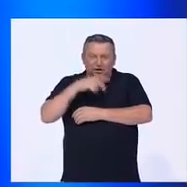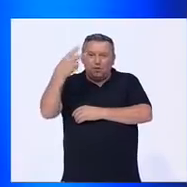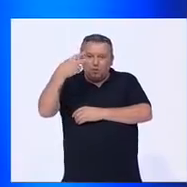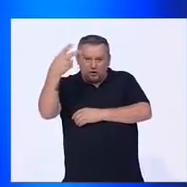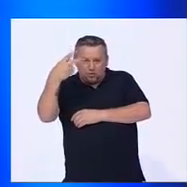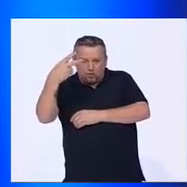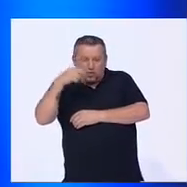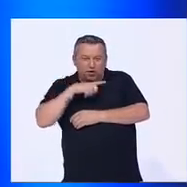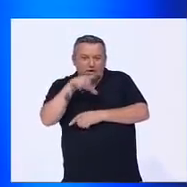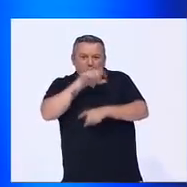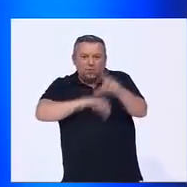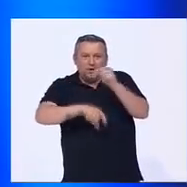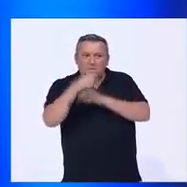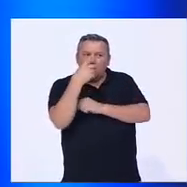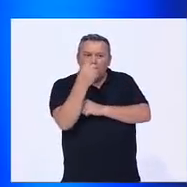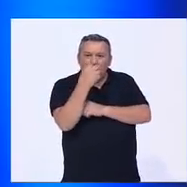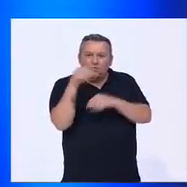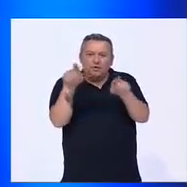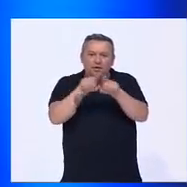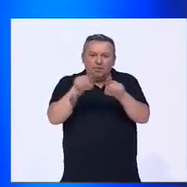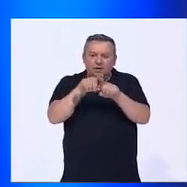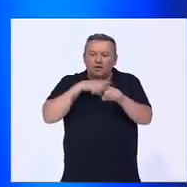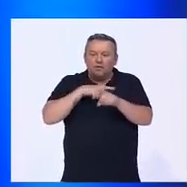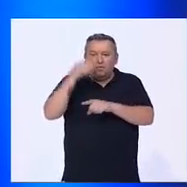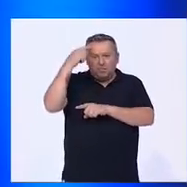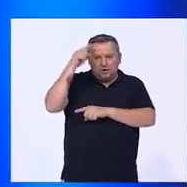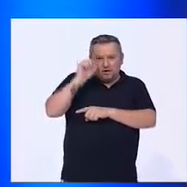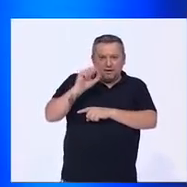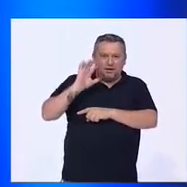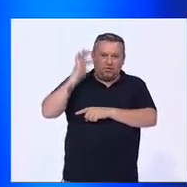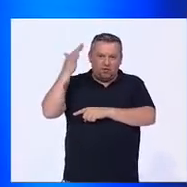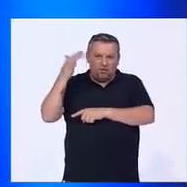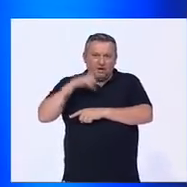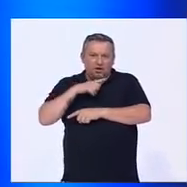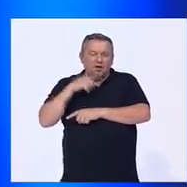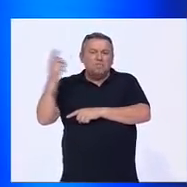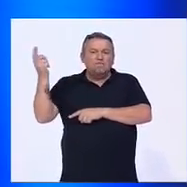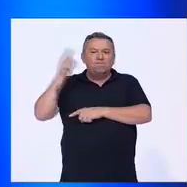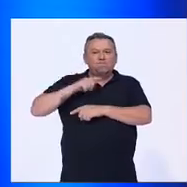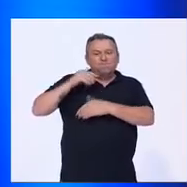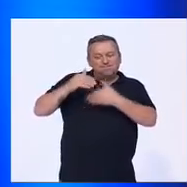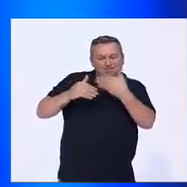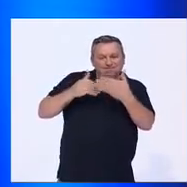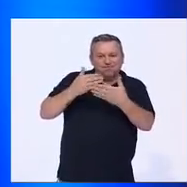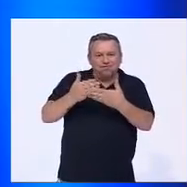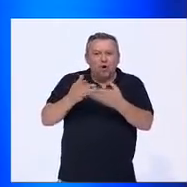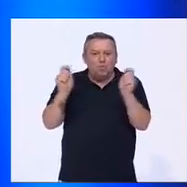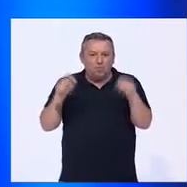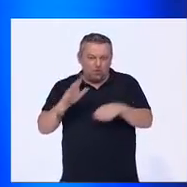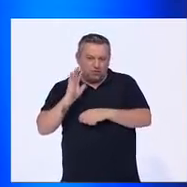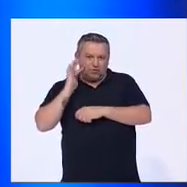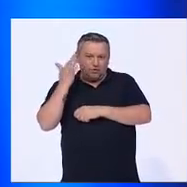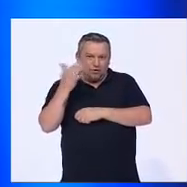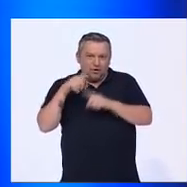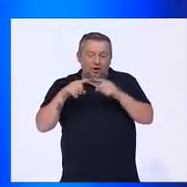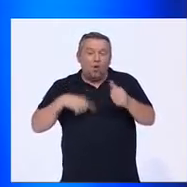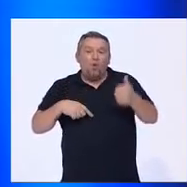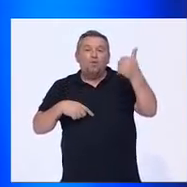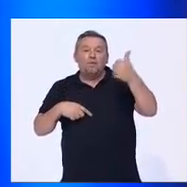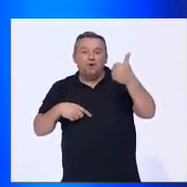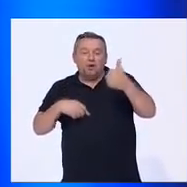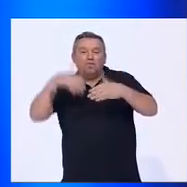turno esta opção, Alckmin, pensem em raciocínio que a decisão dele tem consequências, o voto dele tem consequências. Portanto, o primeiro turno